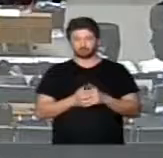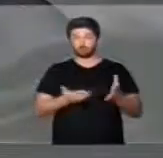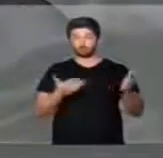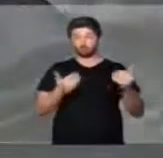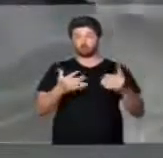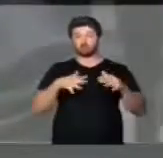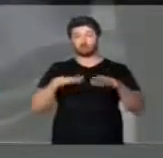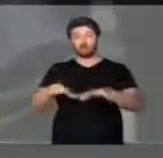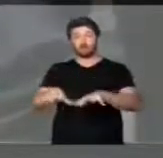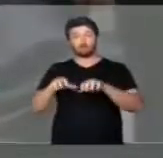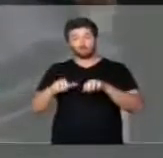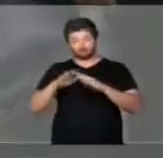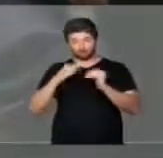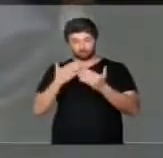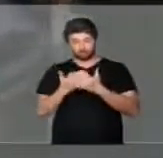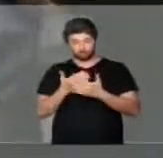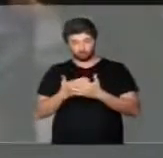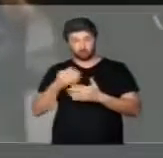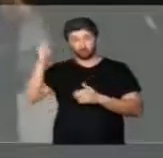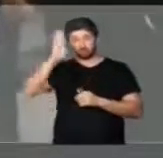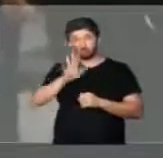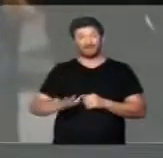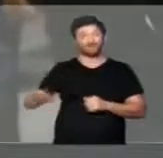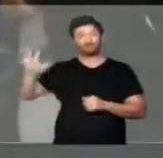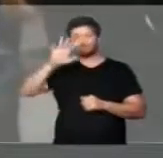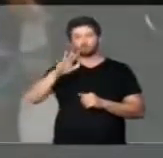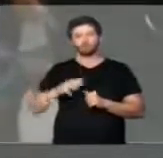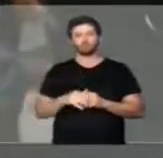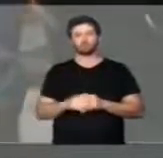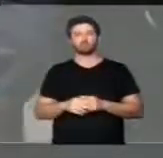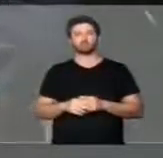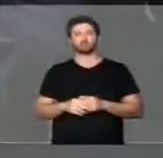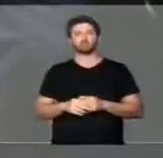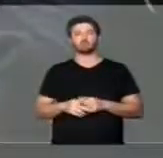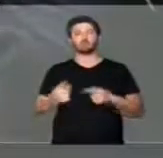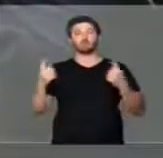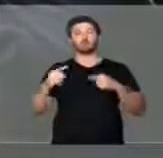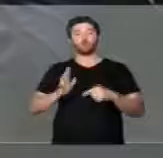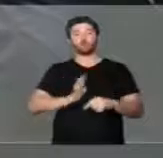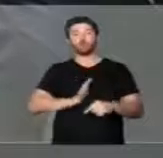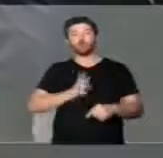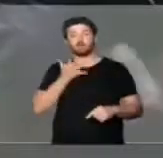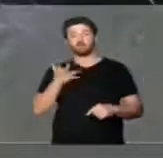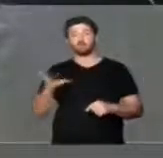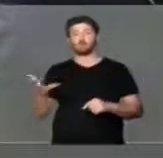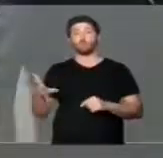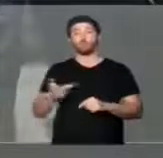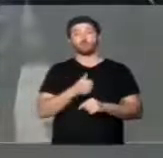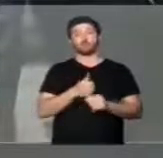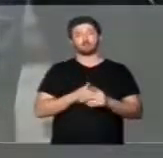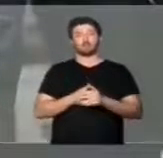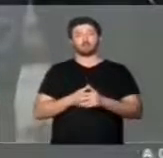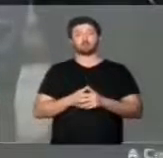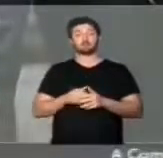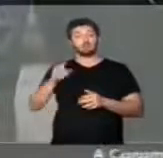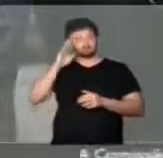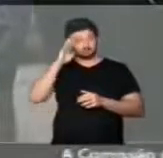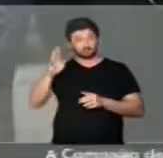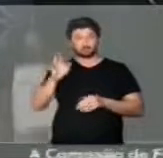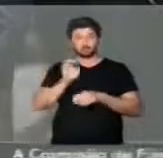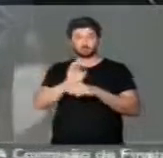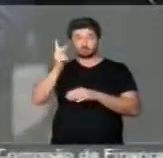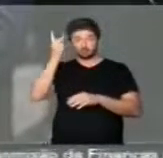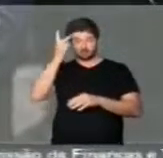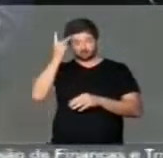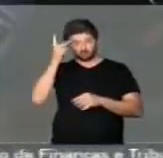está ocupando as escolas no Brasil inteiro contra a péssima qualidade e particularmente no estado de